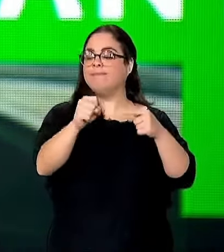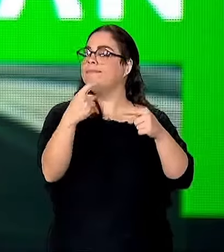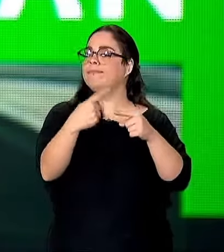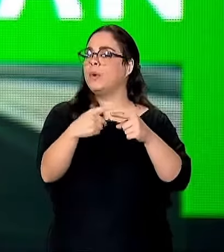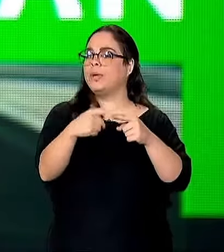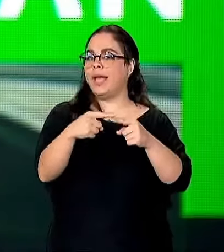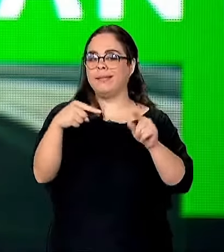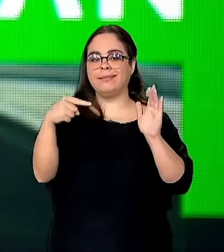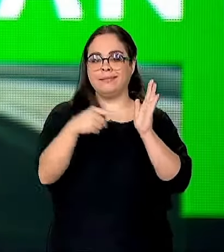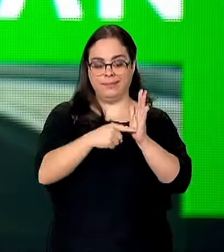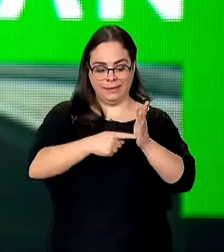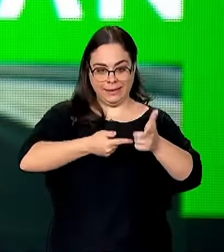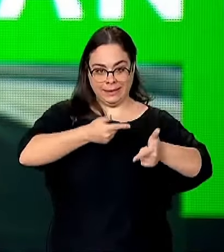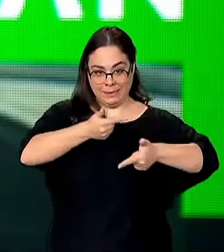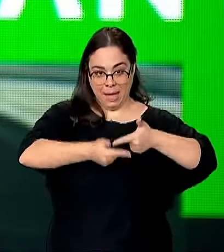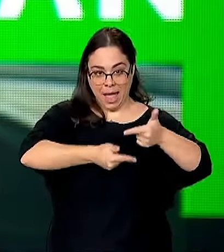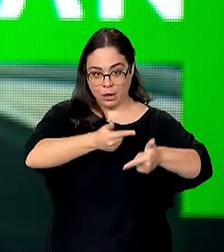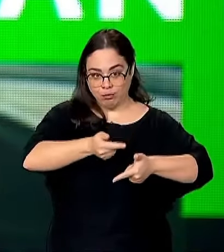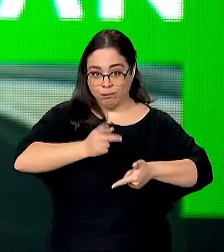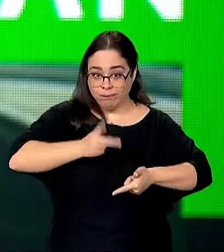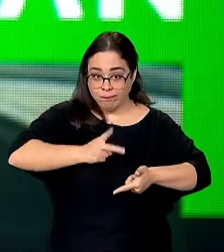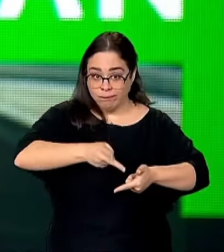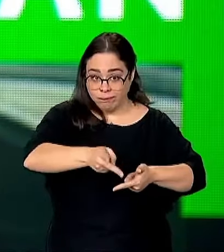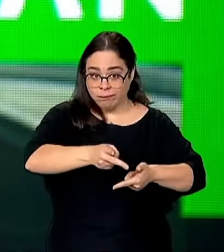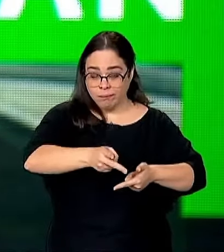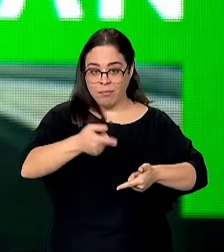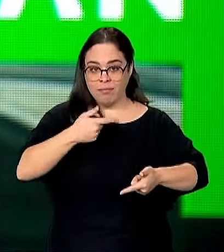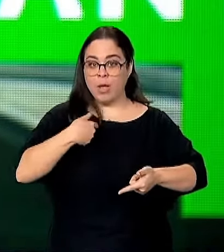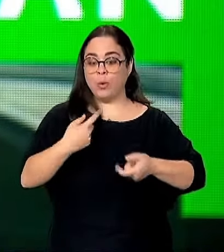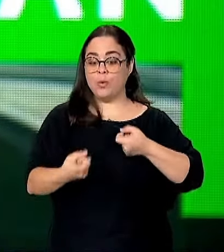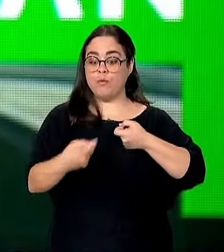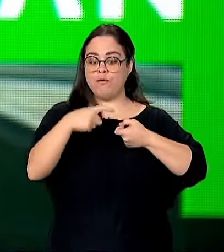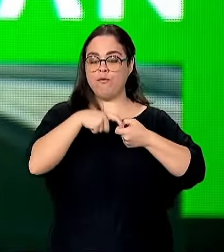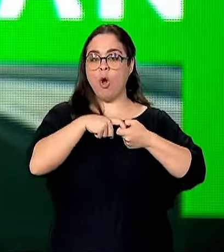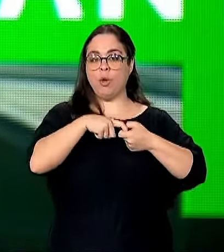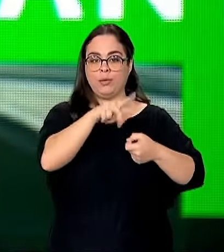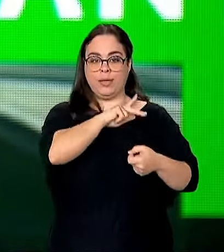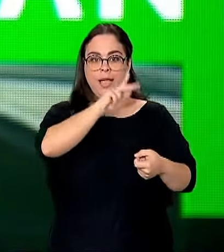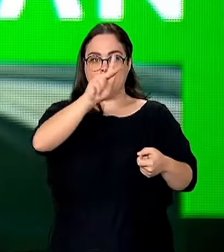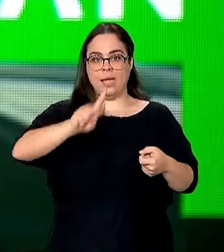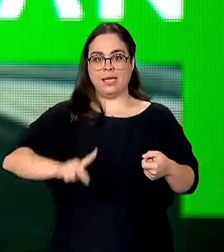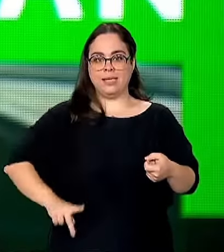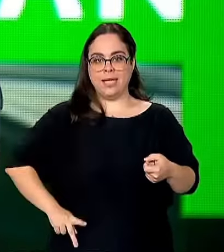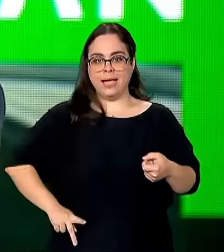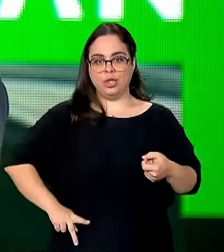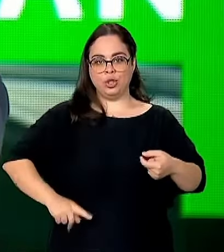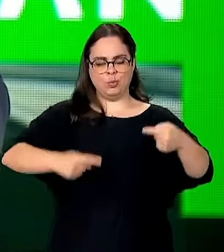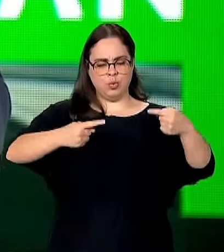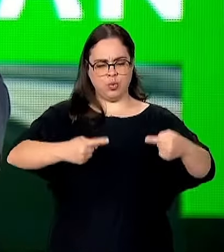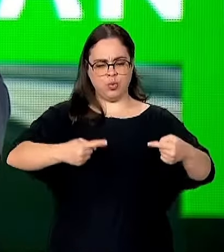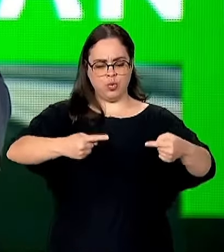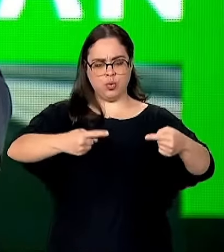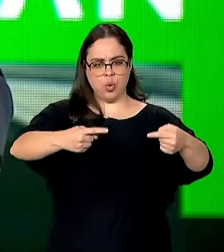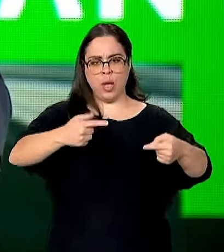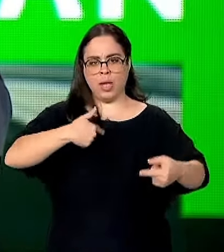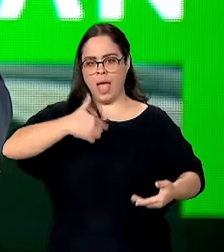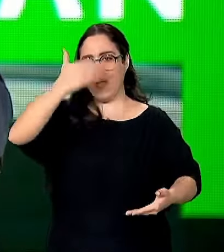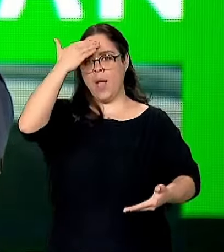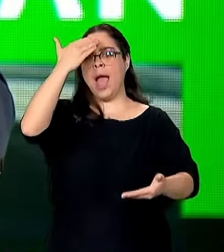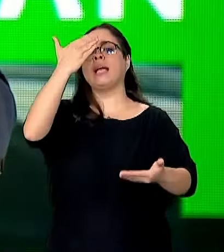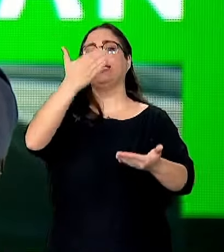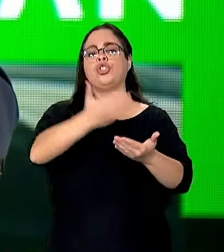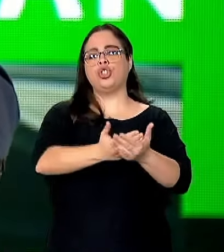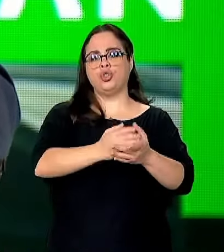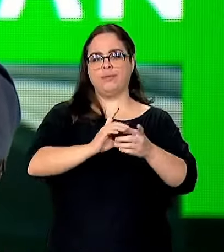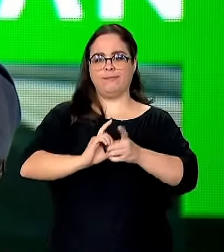qual eu votei a concorrer à presidência da República é porque eu acredito numa coisa chamada